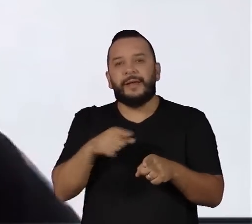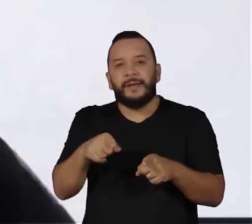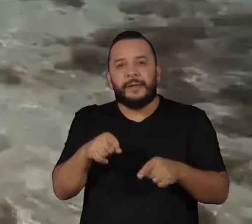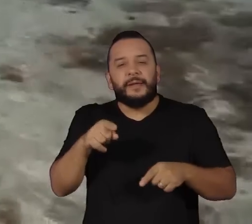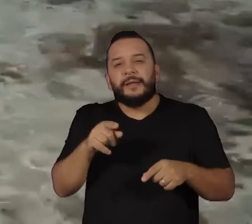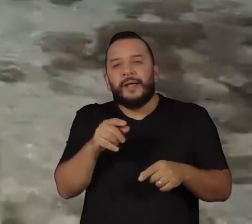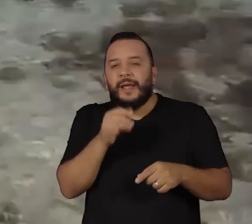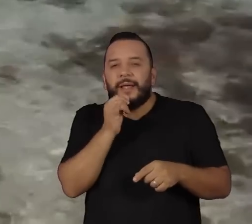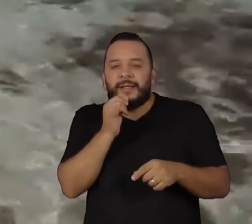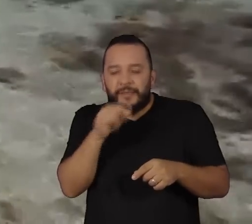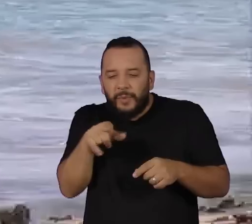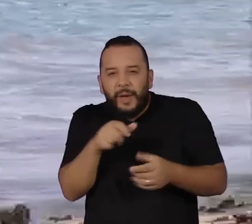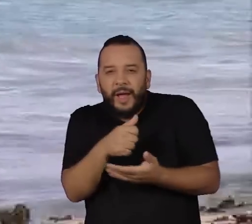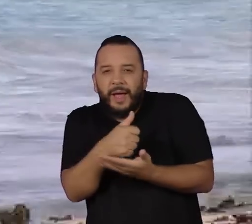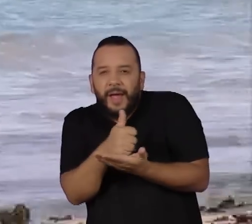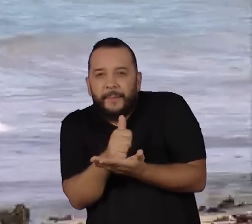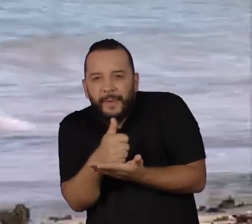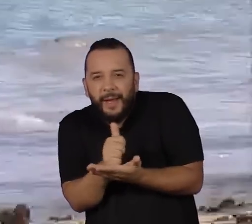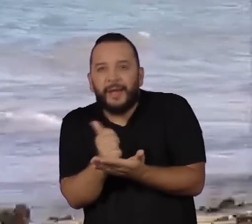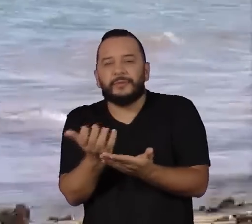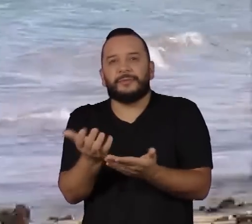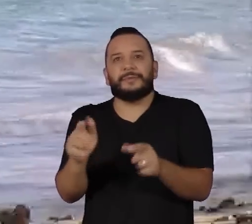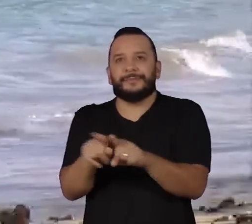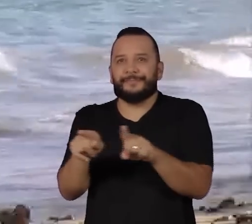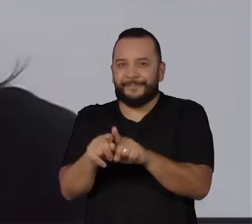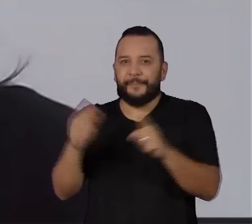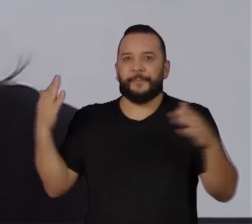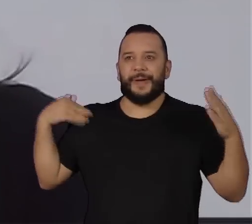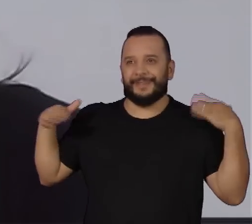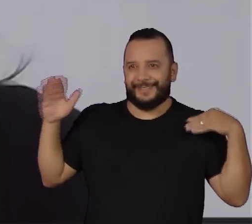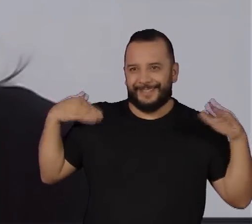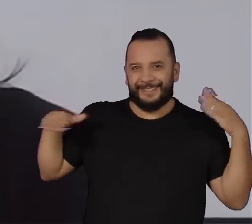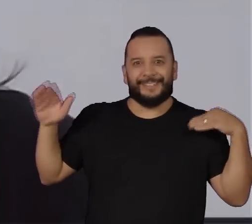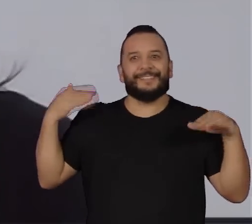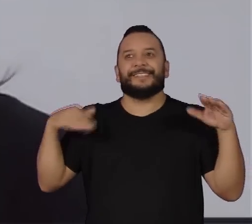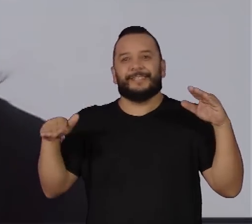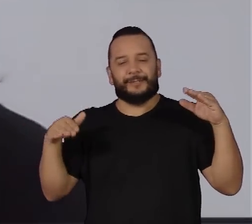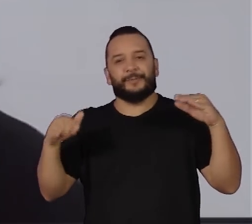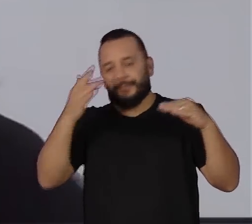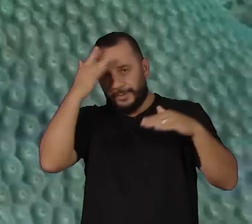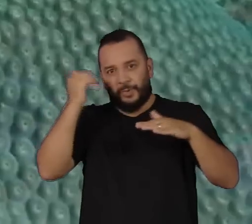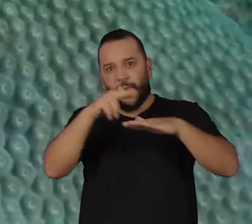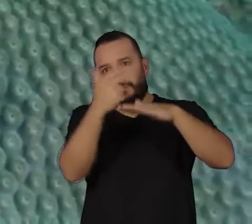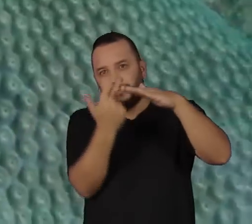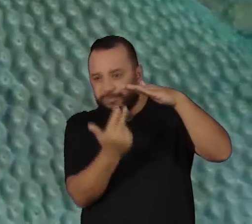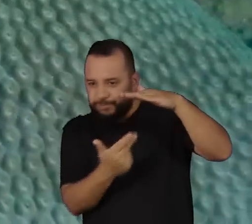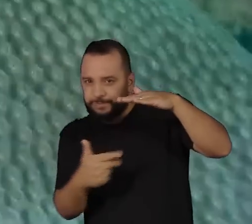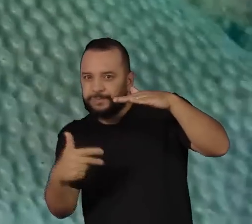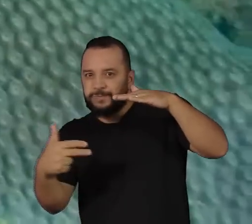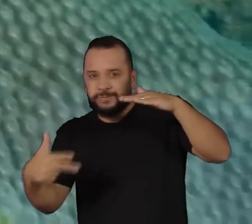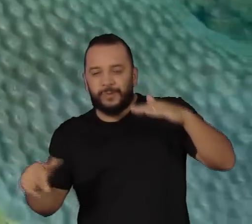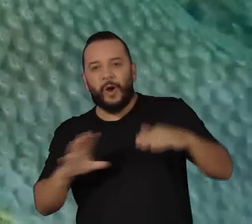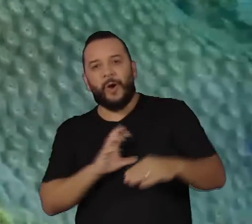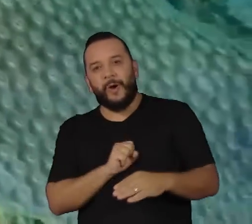exemplo, e o turismo, né, porque as regiões de recifes de coral, elas são muito procuradas.